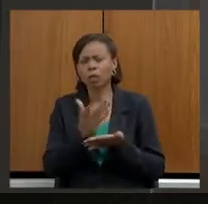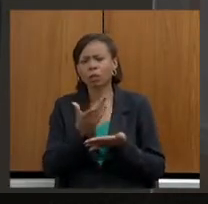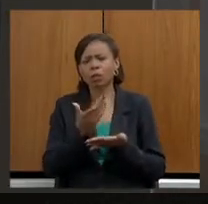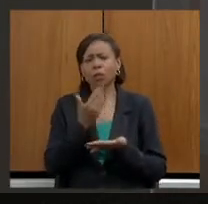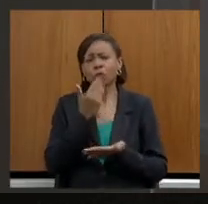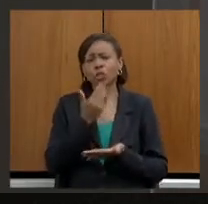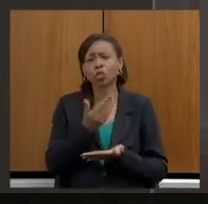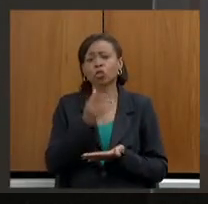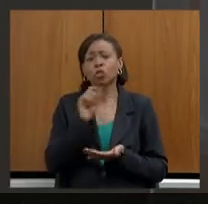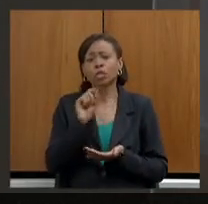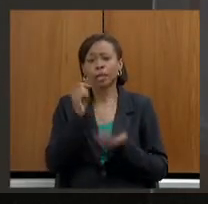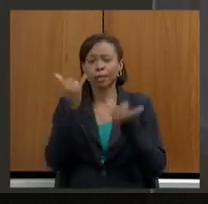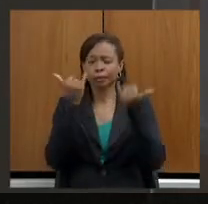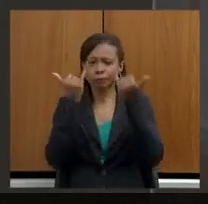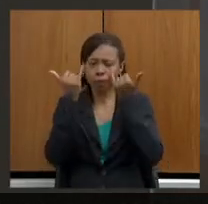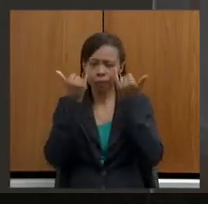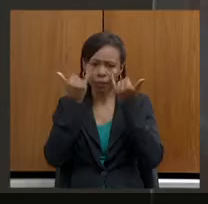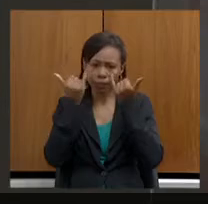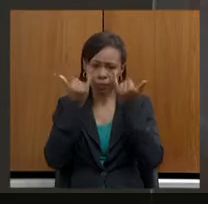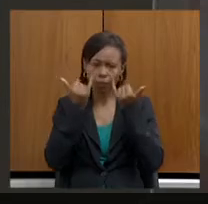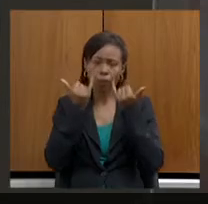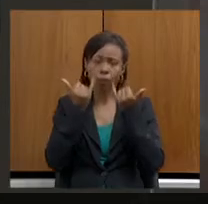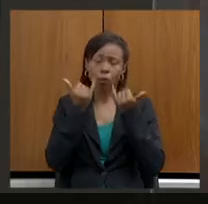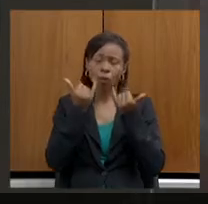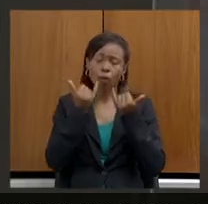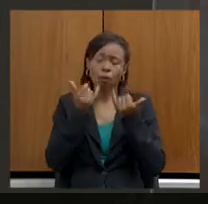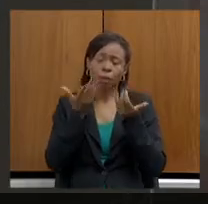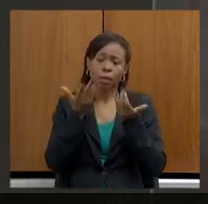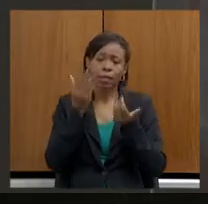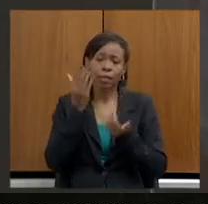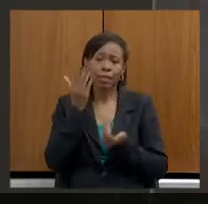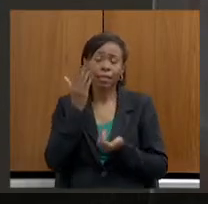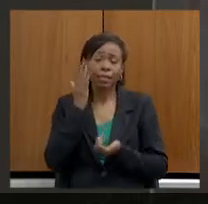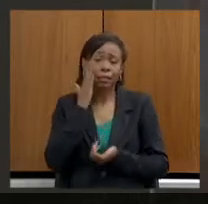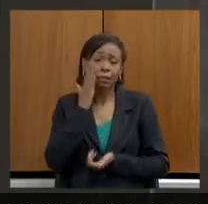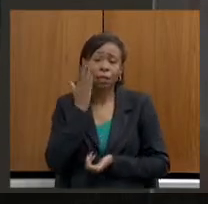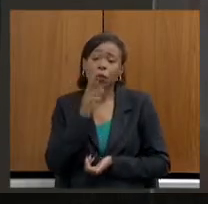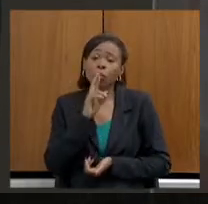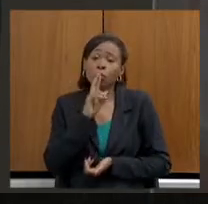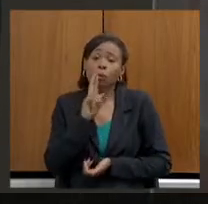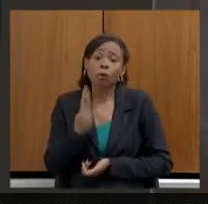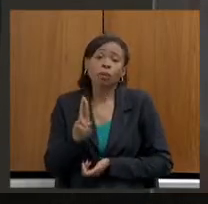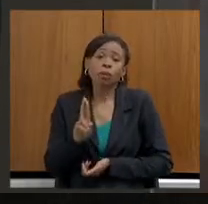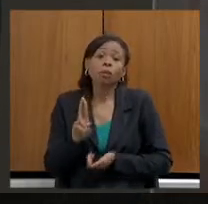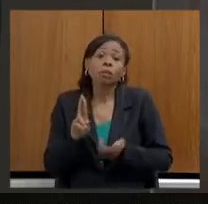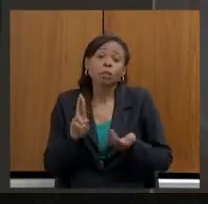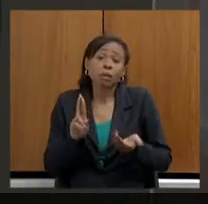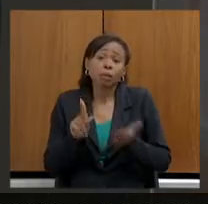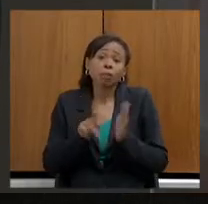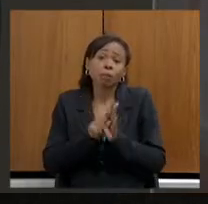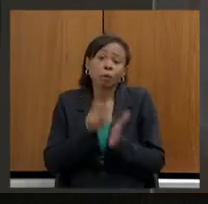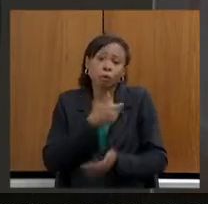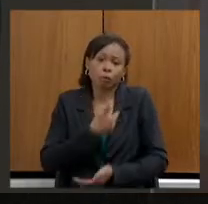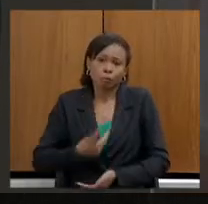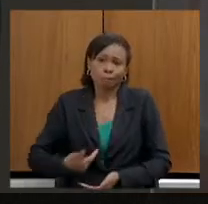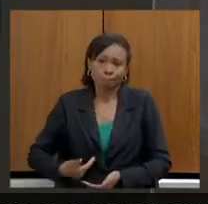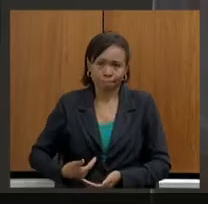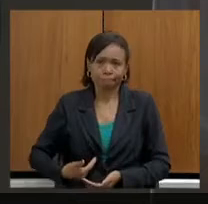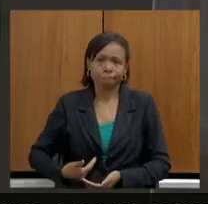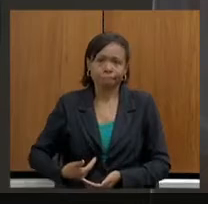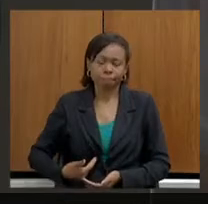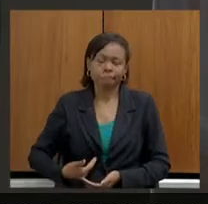vai tentar arrancar Essas são as respostas da do governo